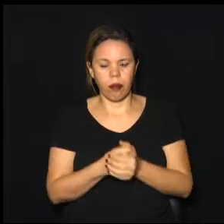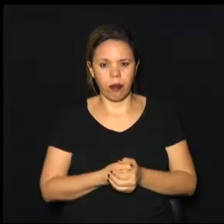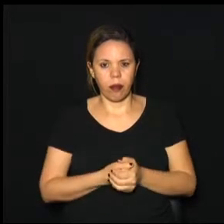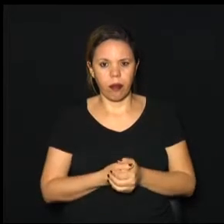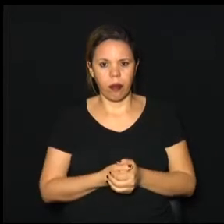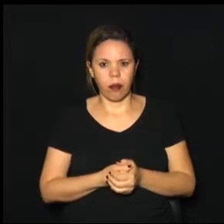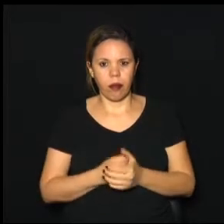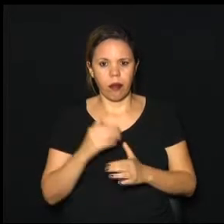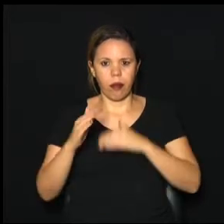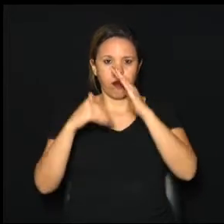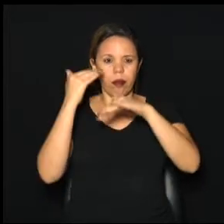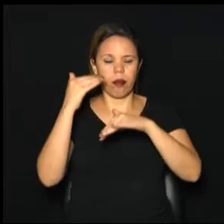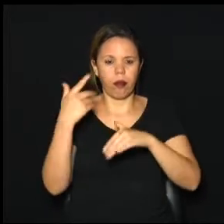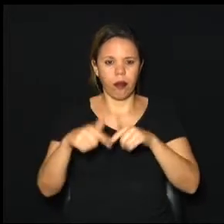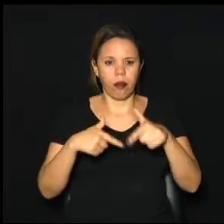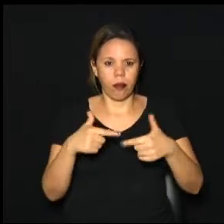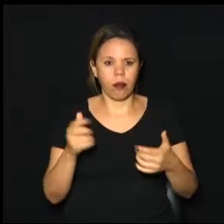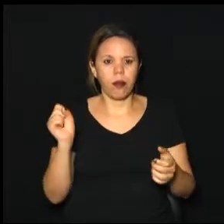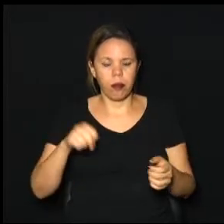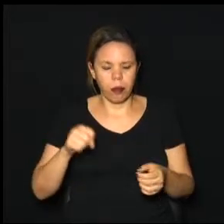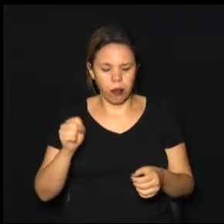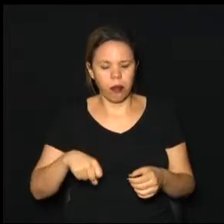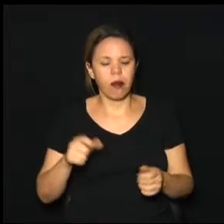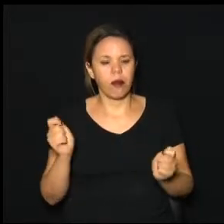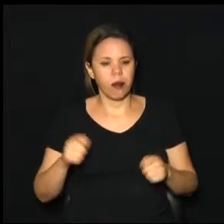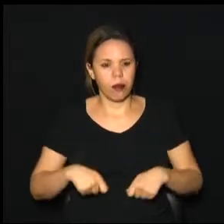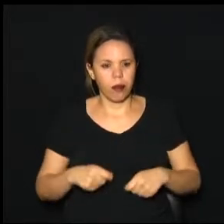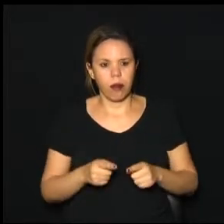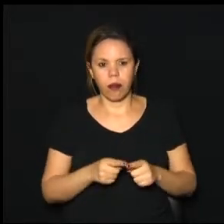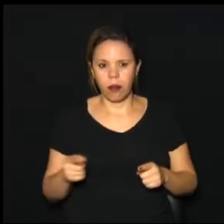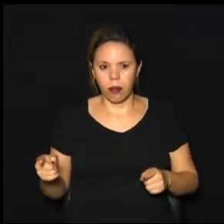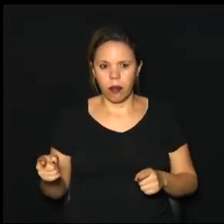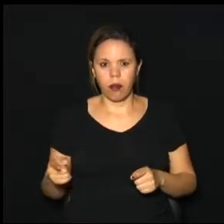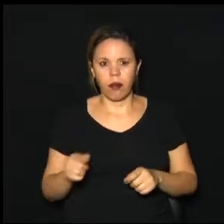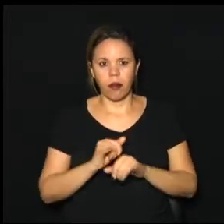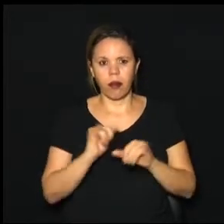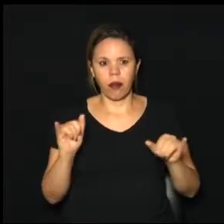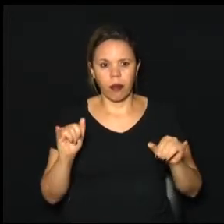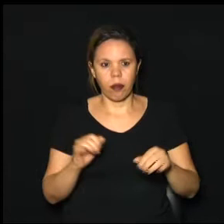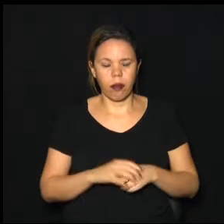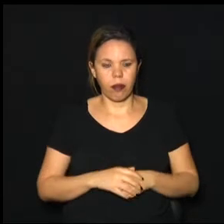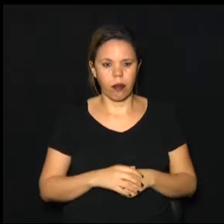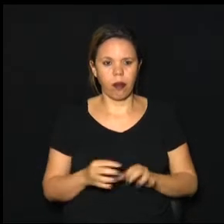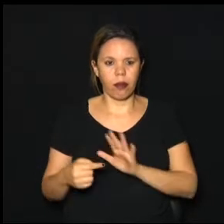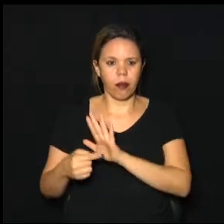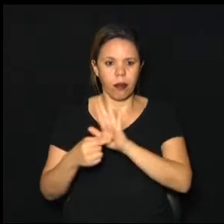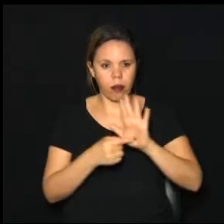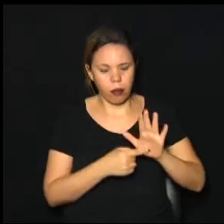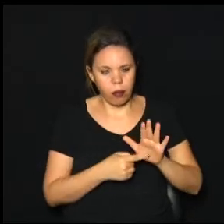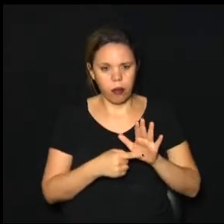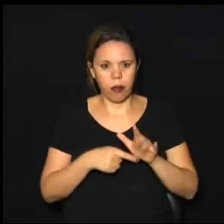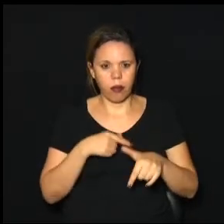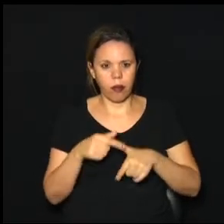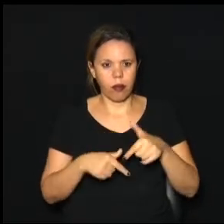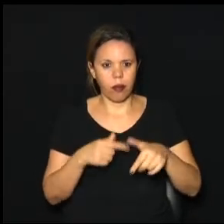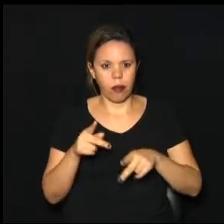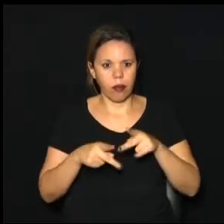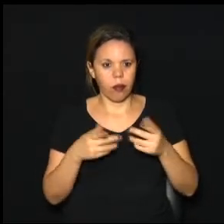que engrandece o teu mandato, você pode sim, nesse período de pré-campanha, demonstrar para o seu pretenso